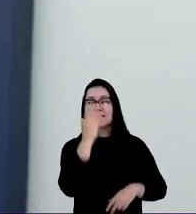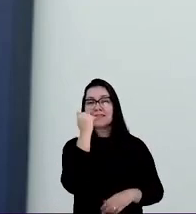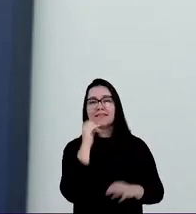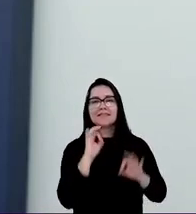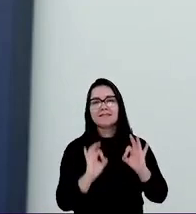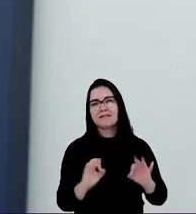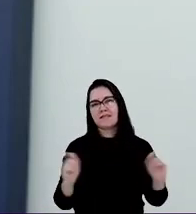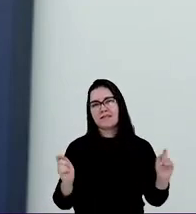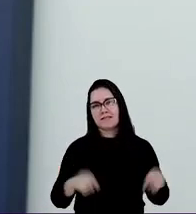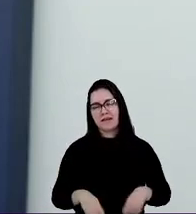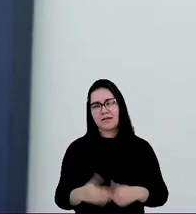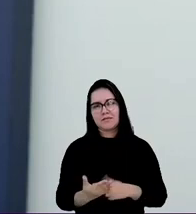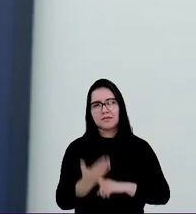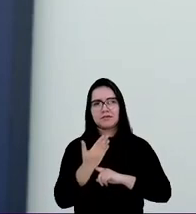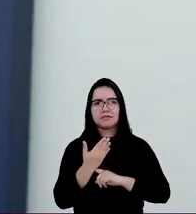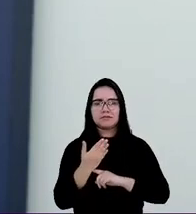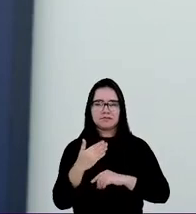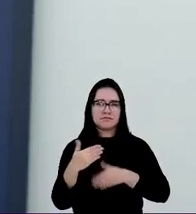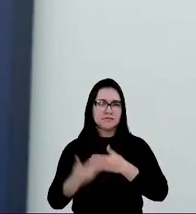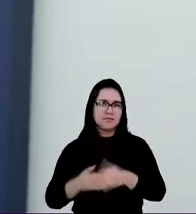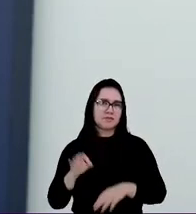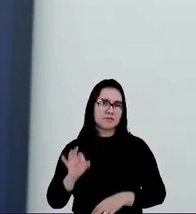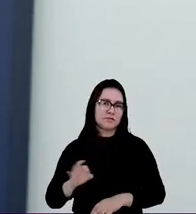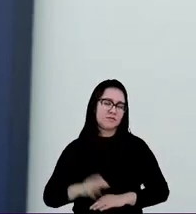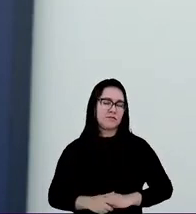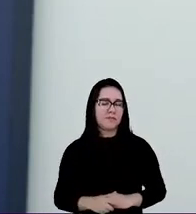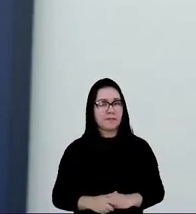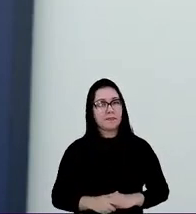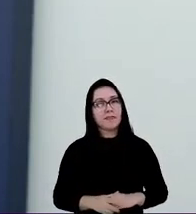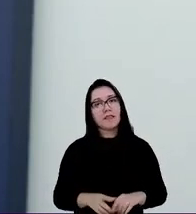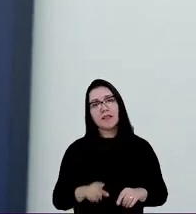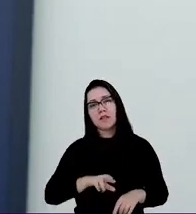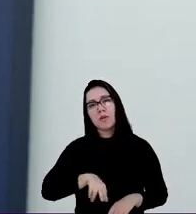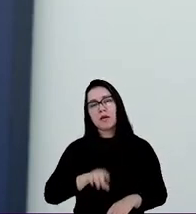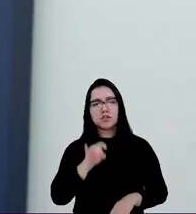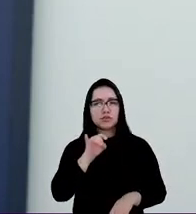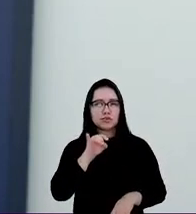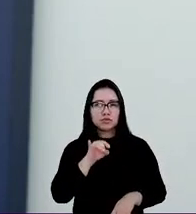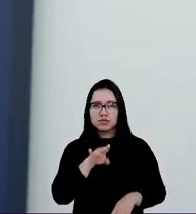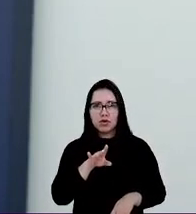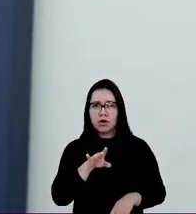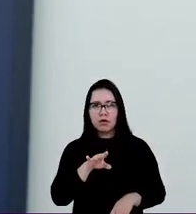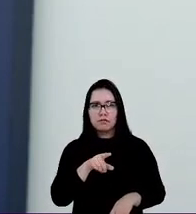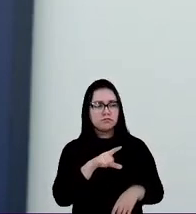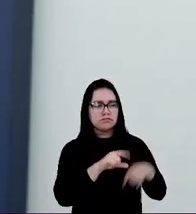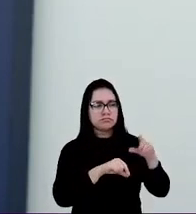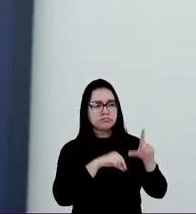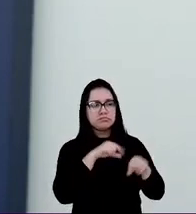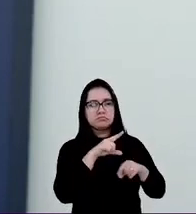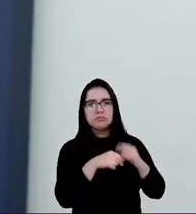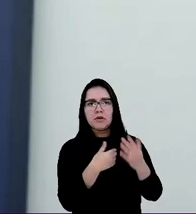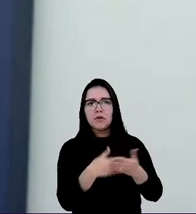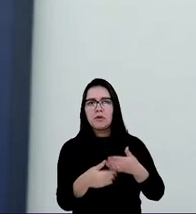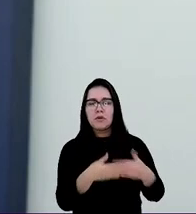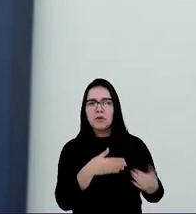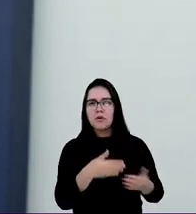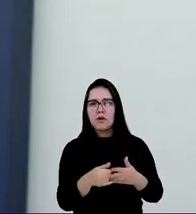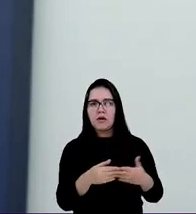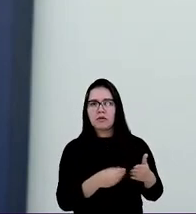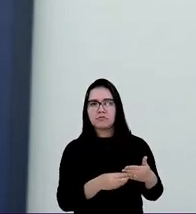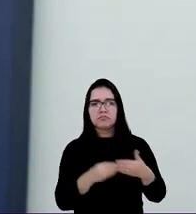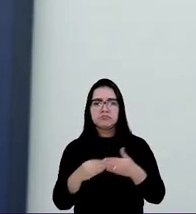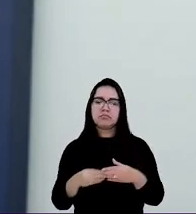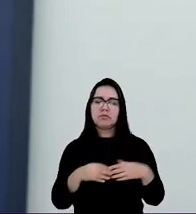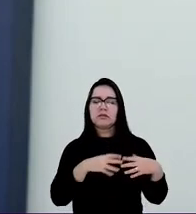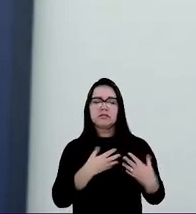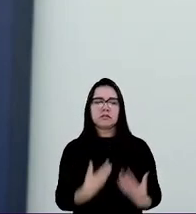se beneficiar do procedimento e não simplesmente adotar qualquer indicação para ser feita no CAR-T,